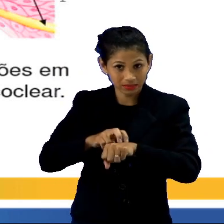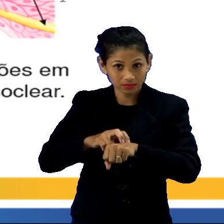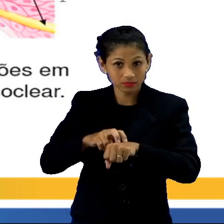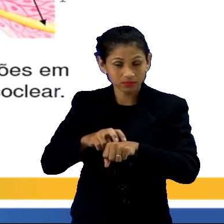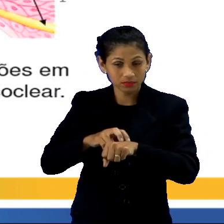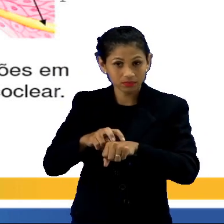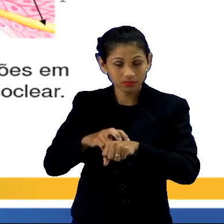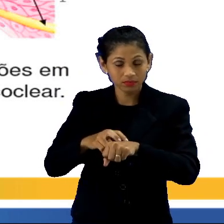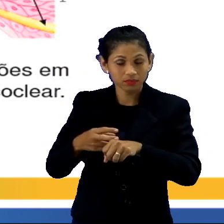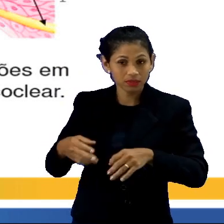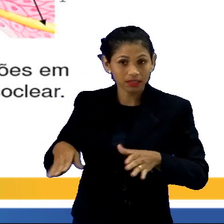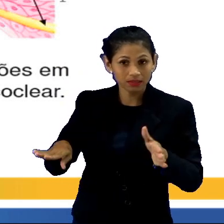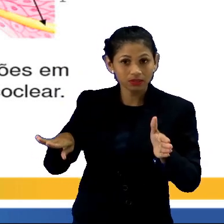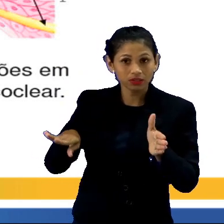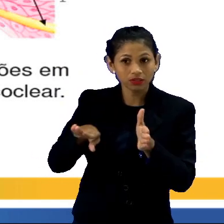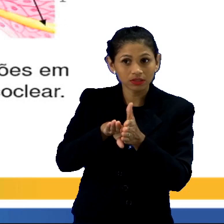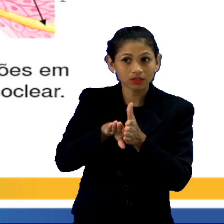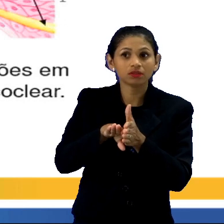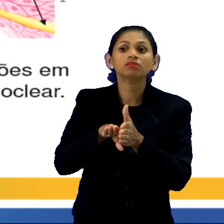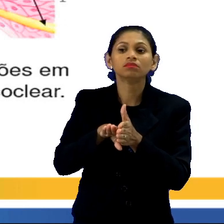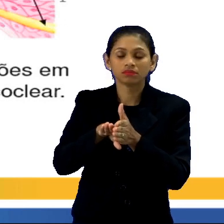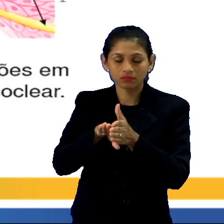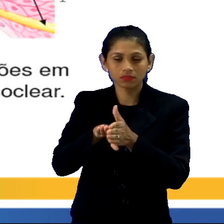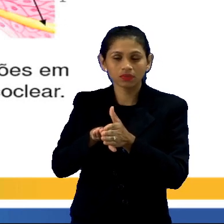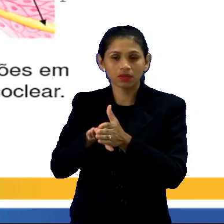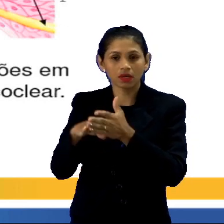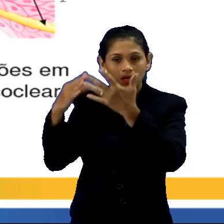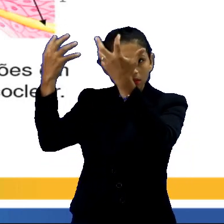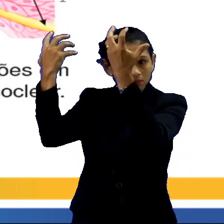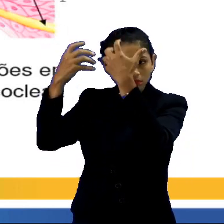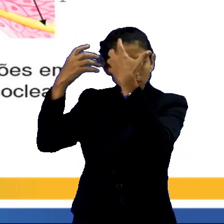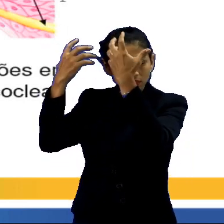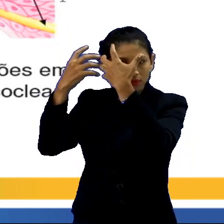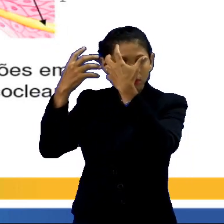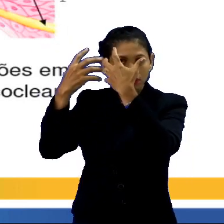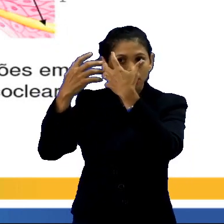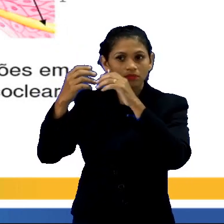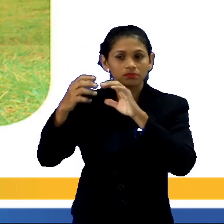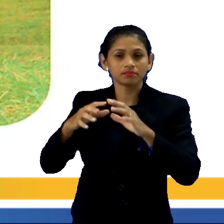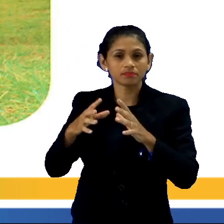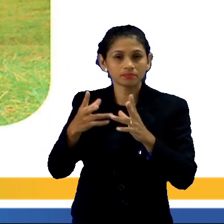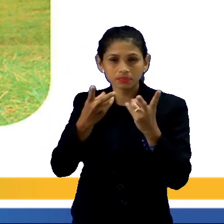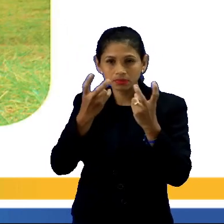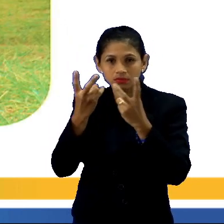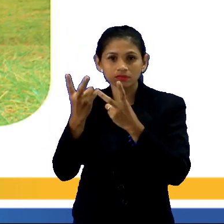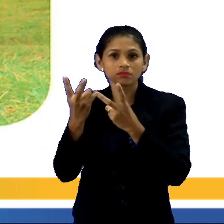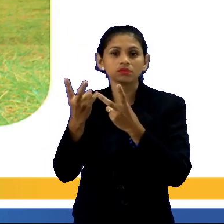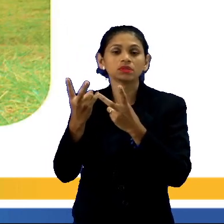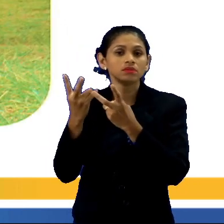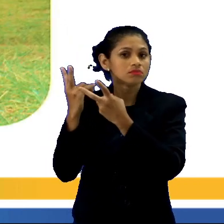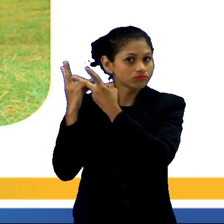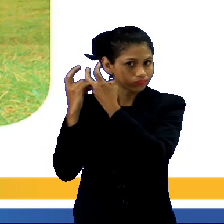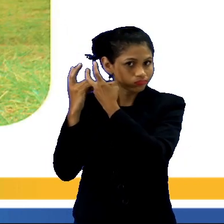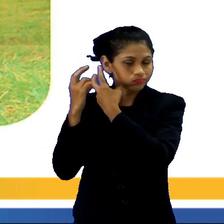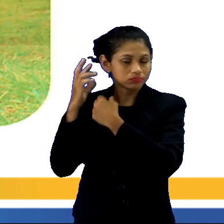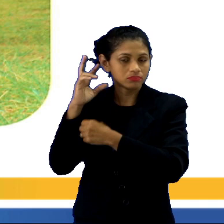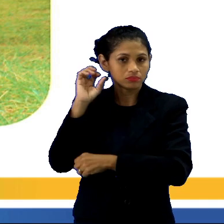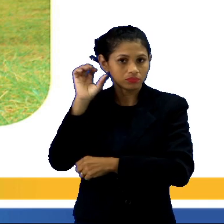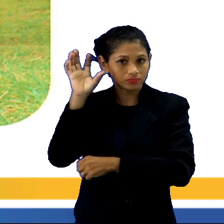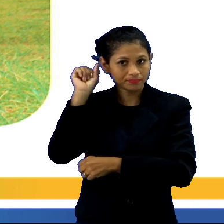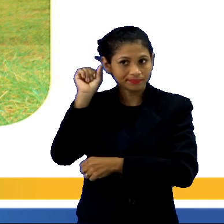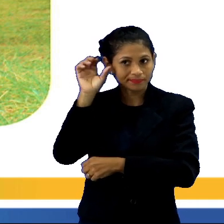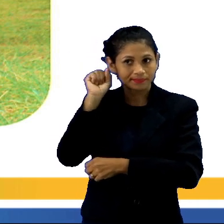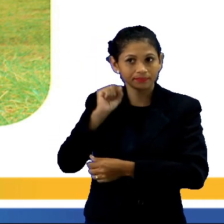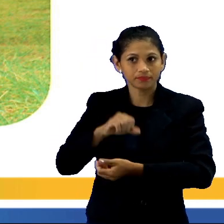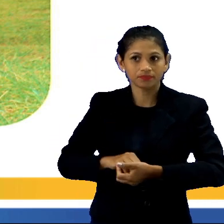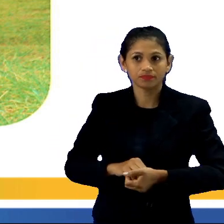ser encaminhadas para o cérebro, para que no cérebro a gente tenha a sensação dos sons. E aí sobre o equilíbrio,